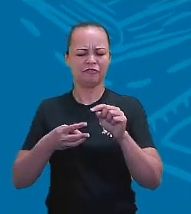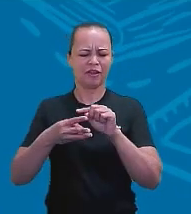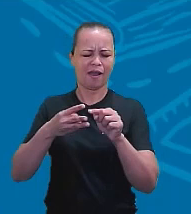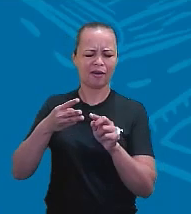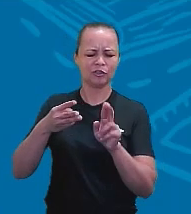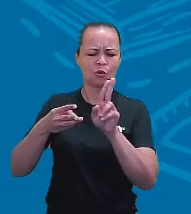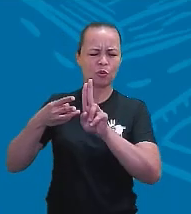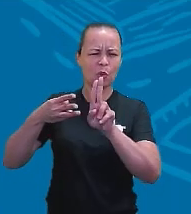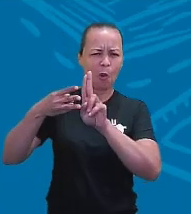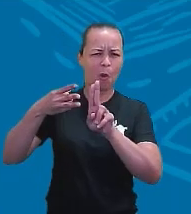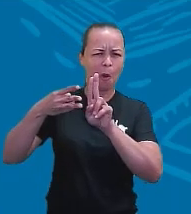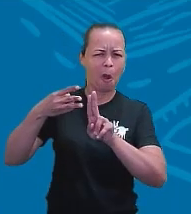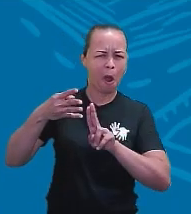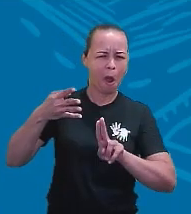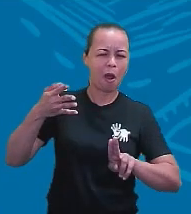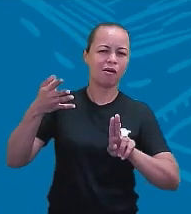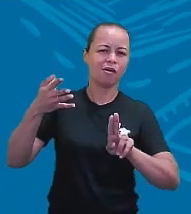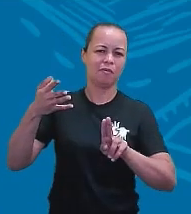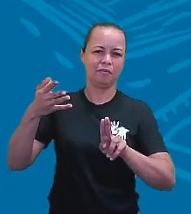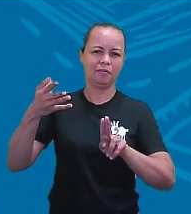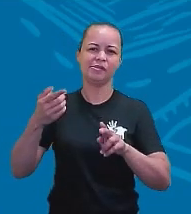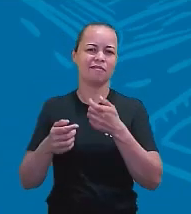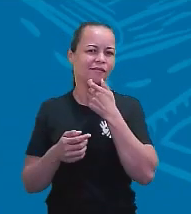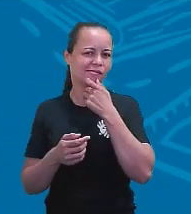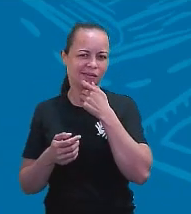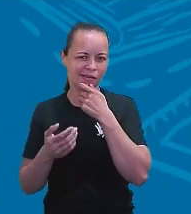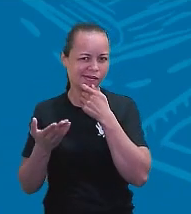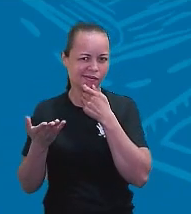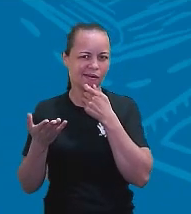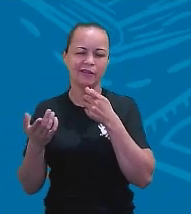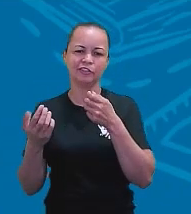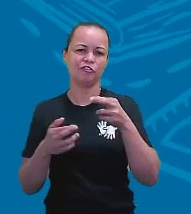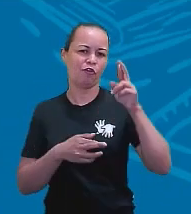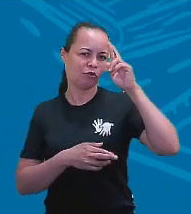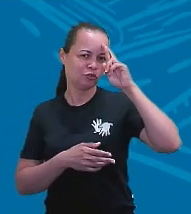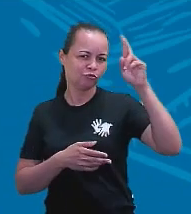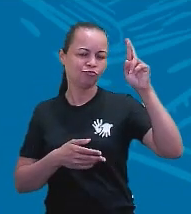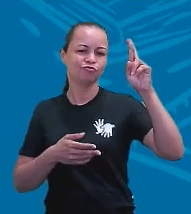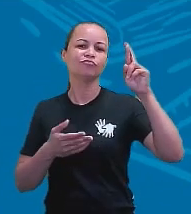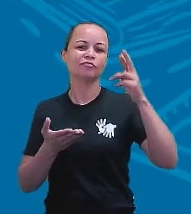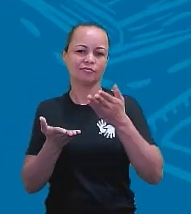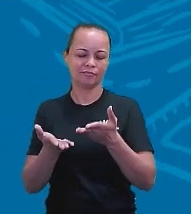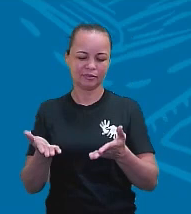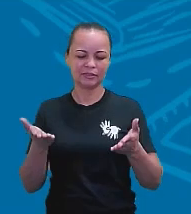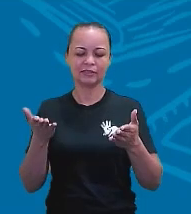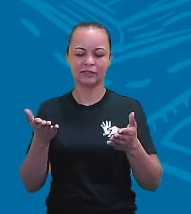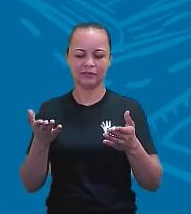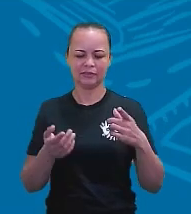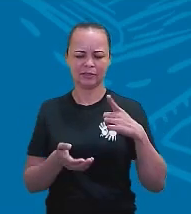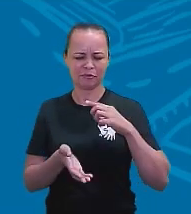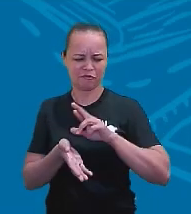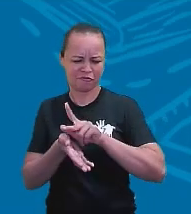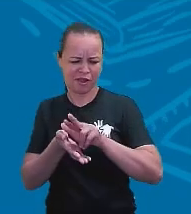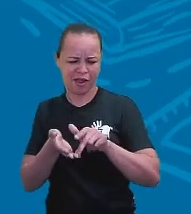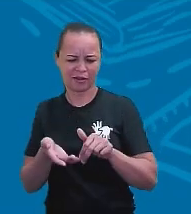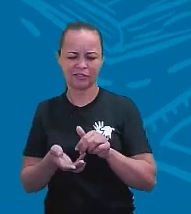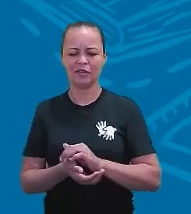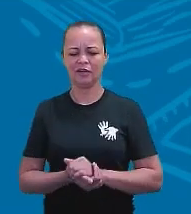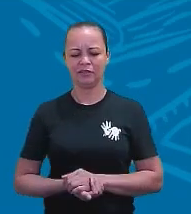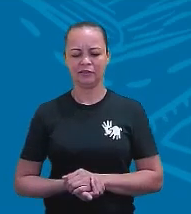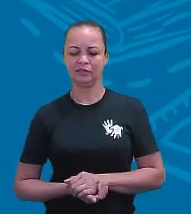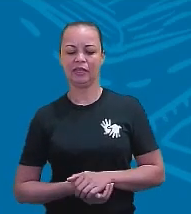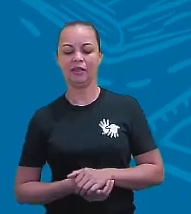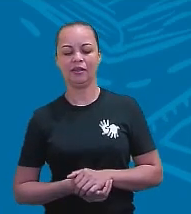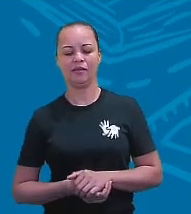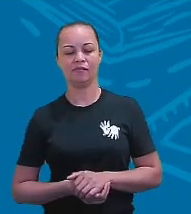Davis, o Hugh Robert, temos também o Alfred Phillips, Edward Head,